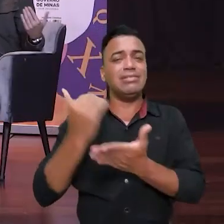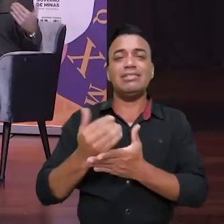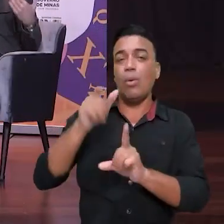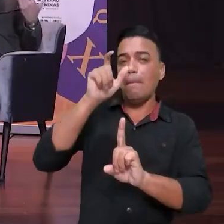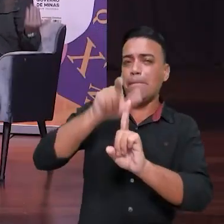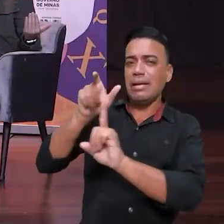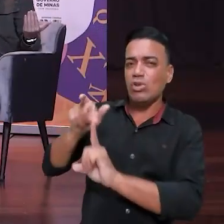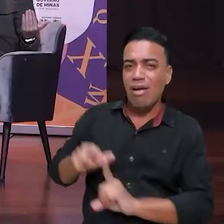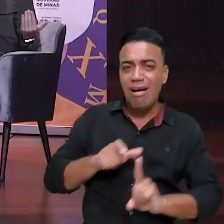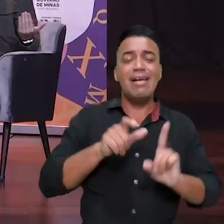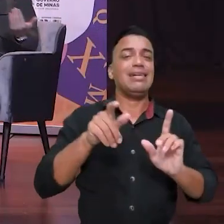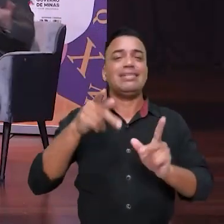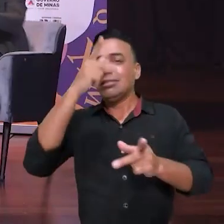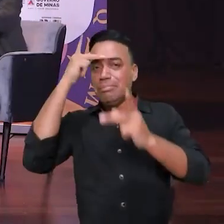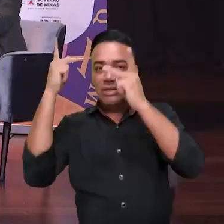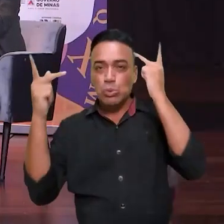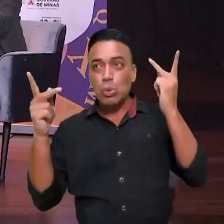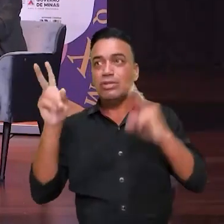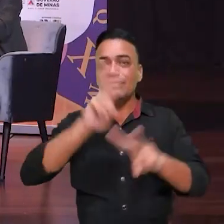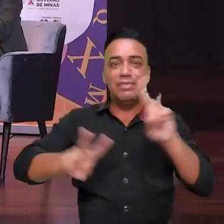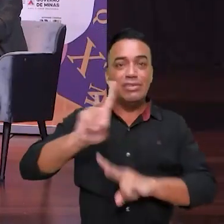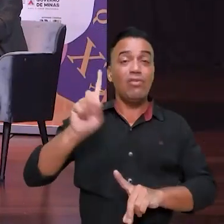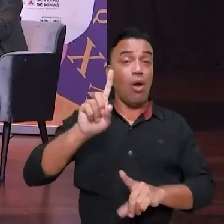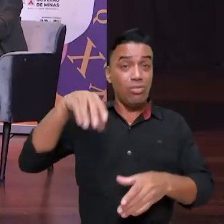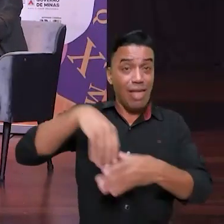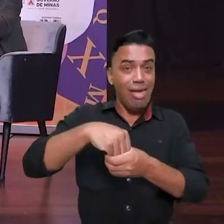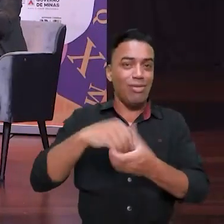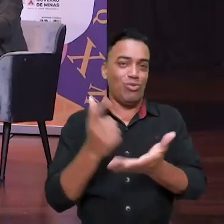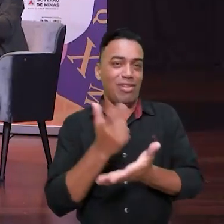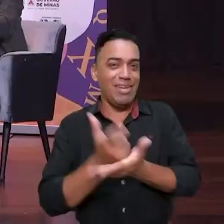personagens, por todos os sujeitos invisíveis que estão nesses contos,